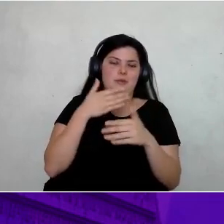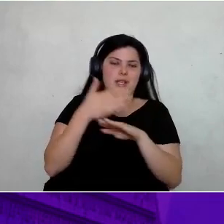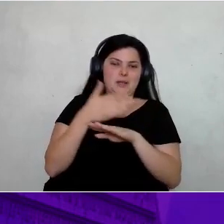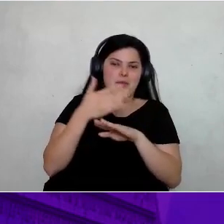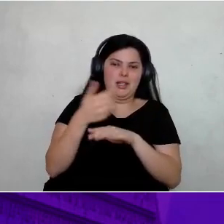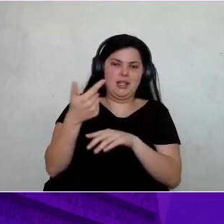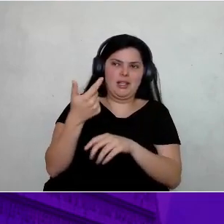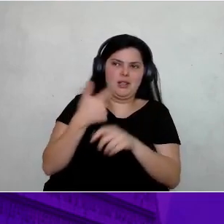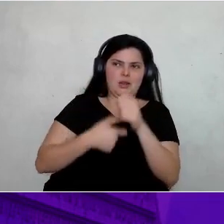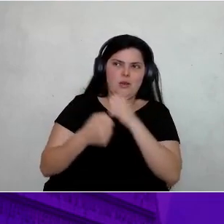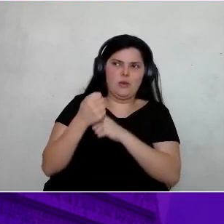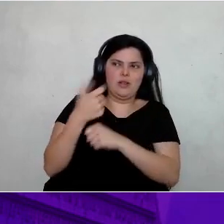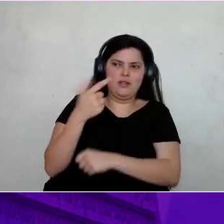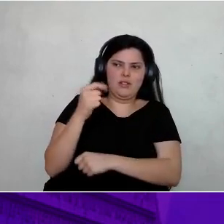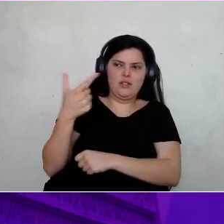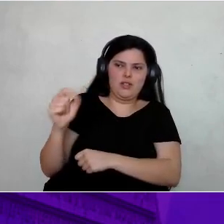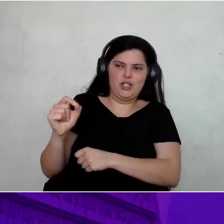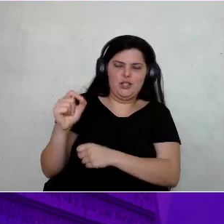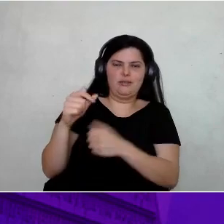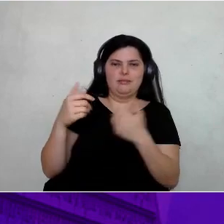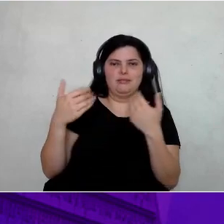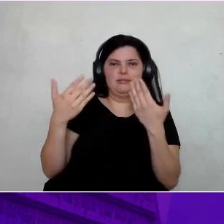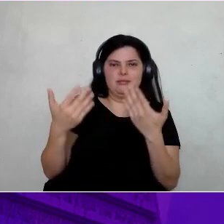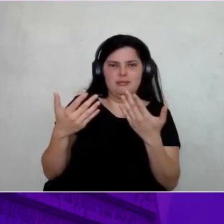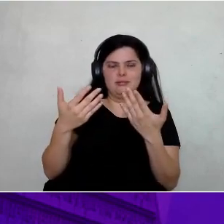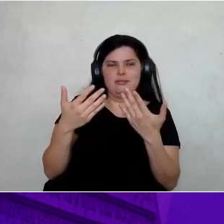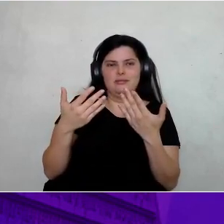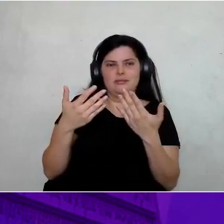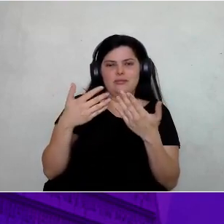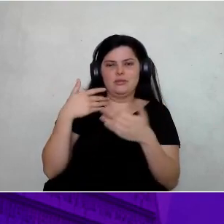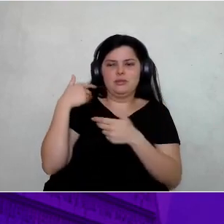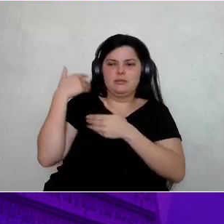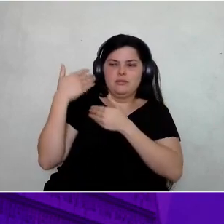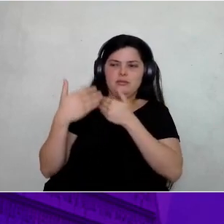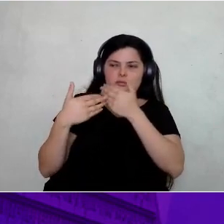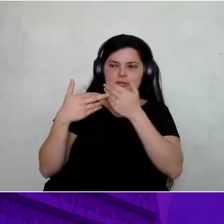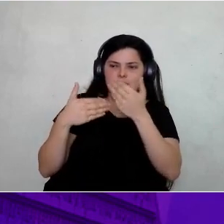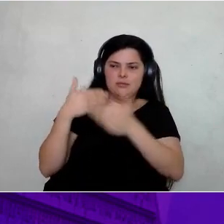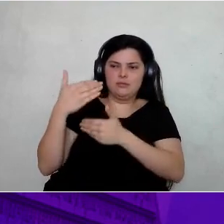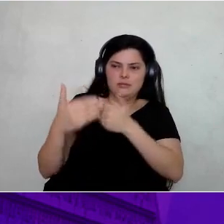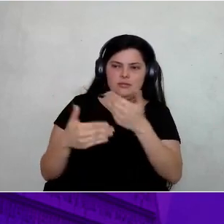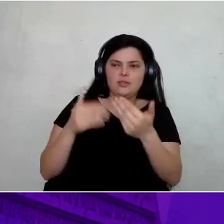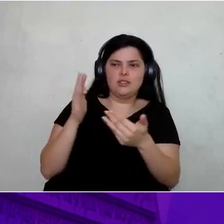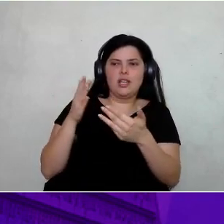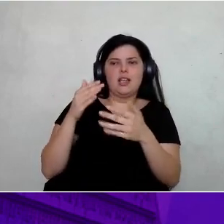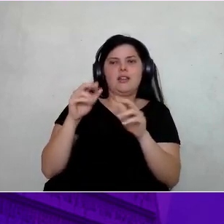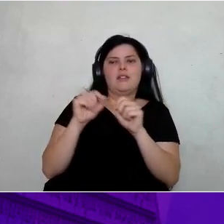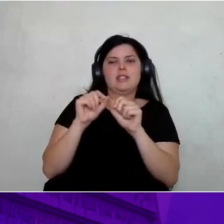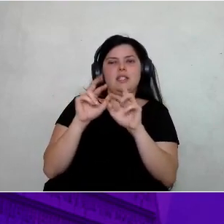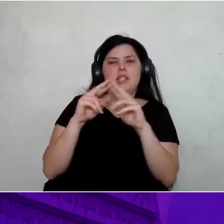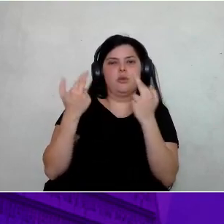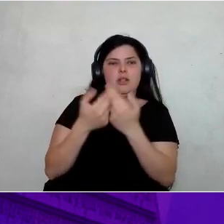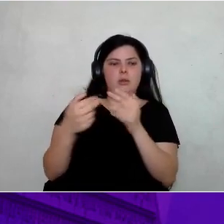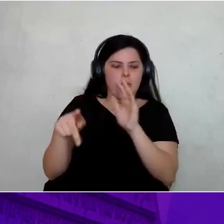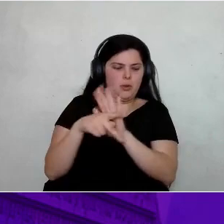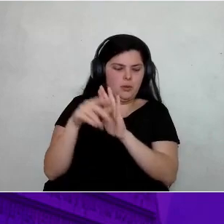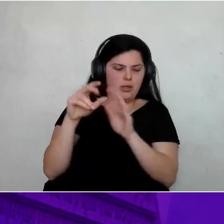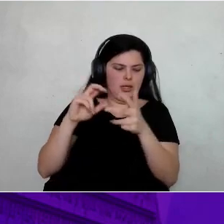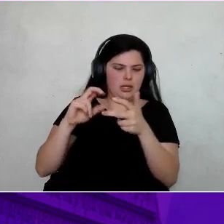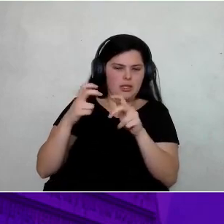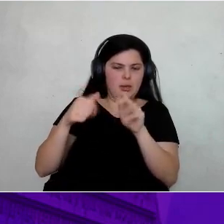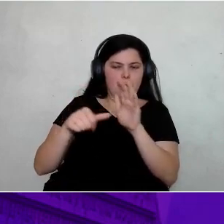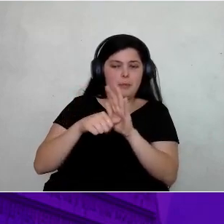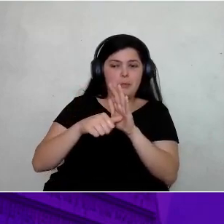2020. Então, é algo que eu venho trabalhando há algum tempo, em fazer essas sessões para o TDC. E é a primeira vez que eu estou